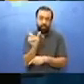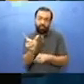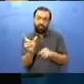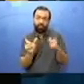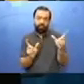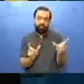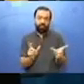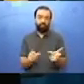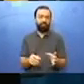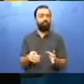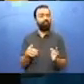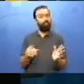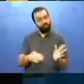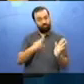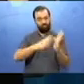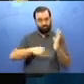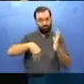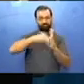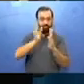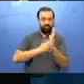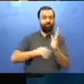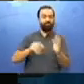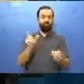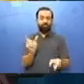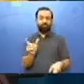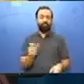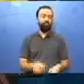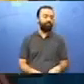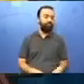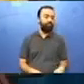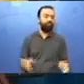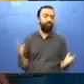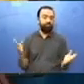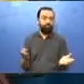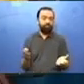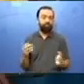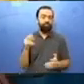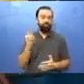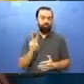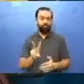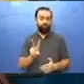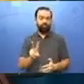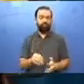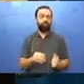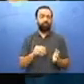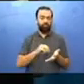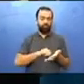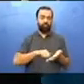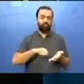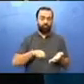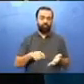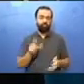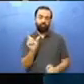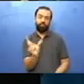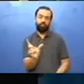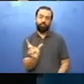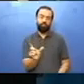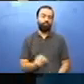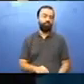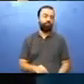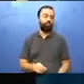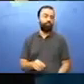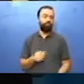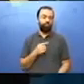parlenda e pintar a palavra. Muito bem. Agora, a atividade número 2. Escreva esta palavra. E essa é